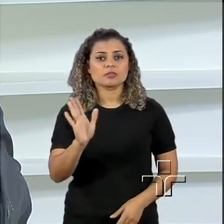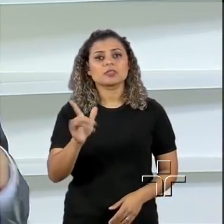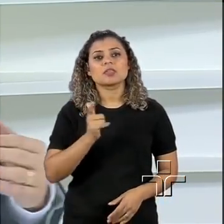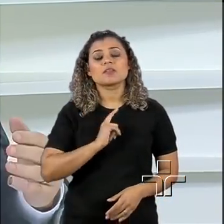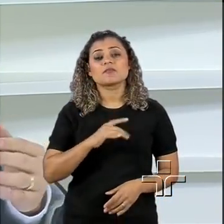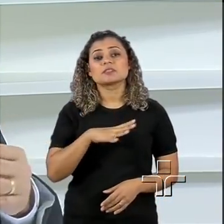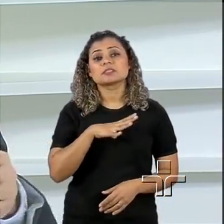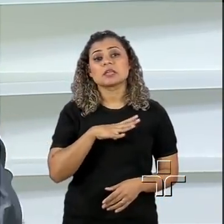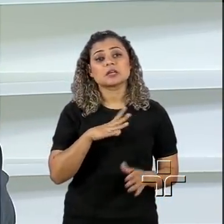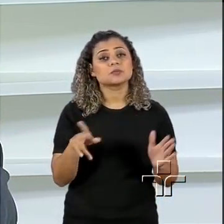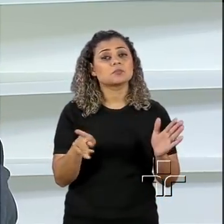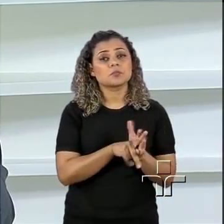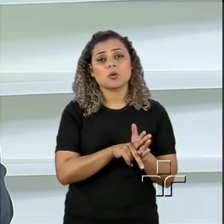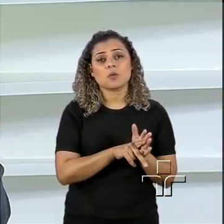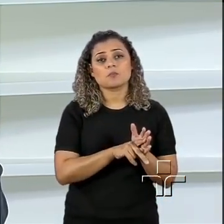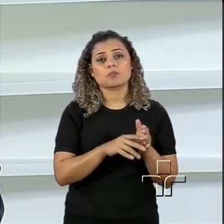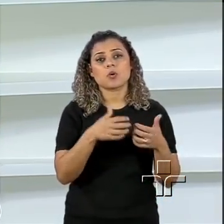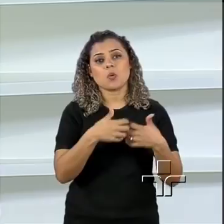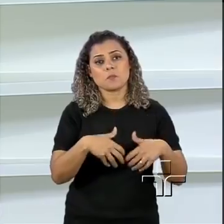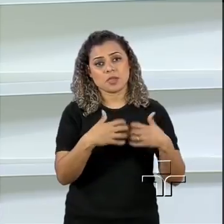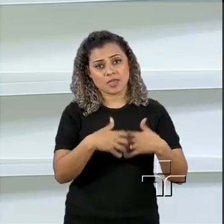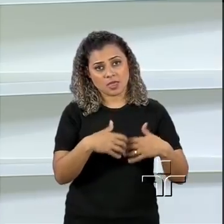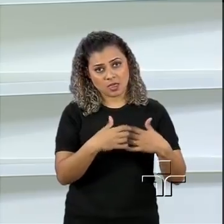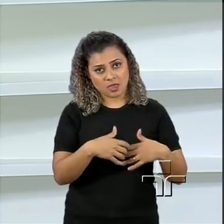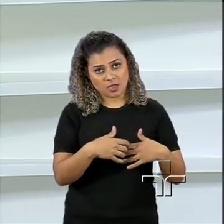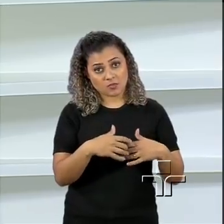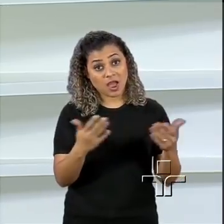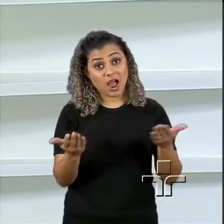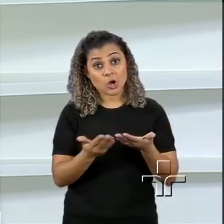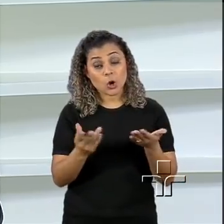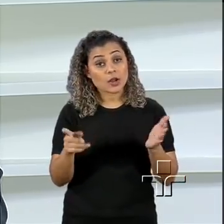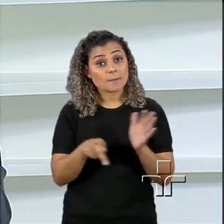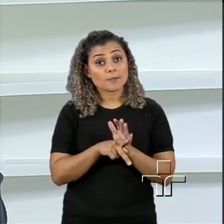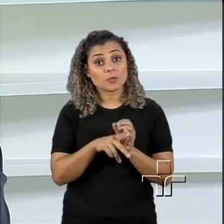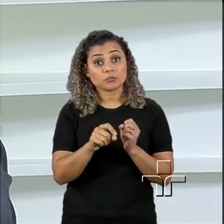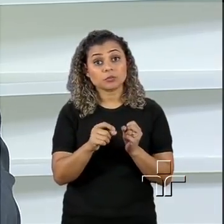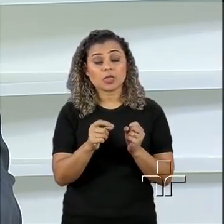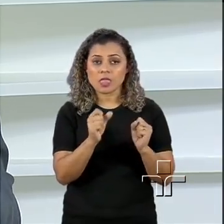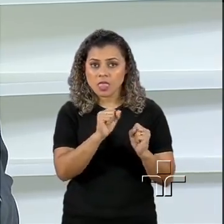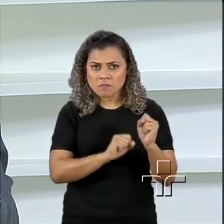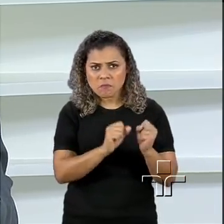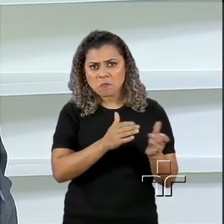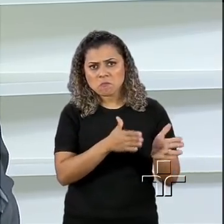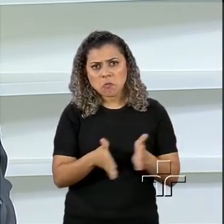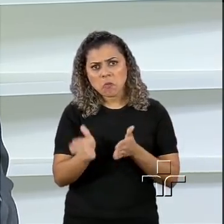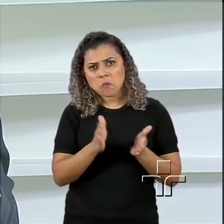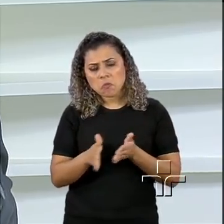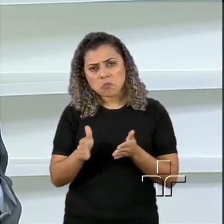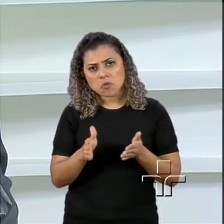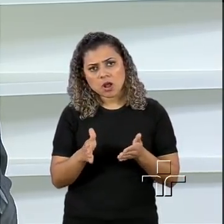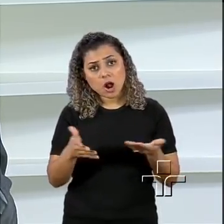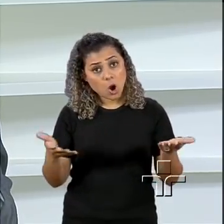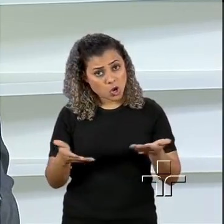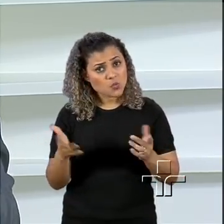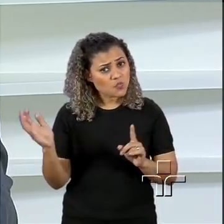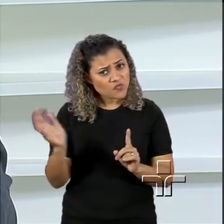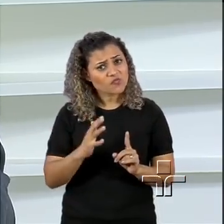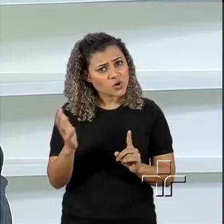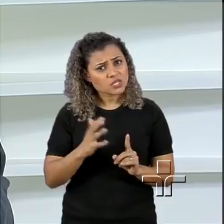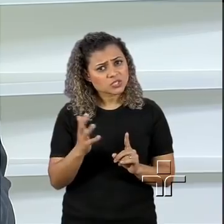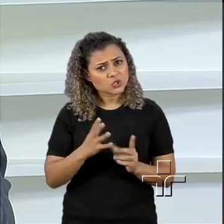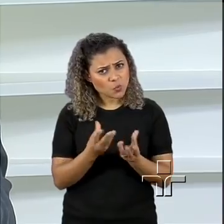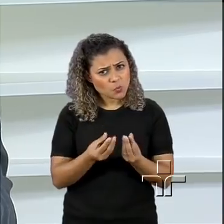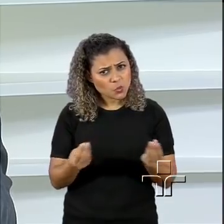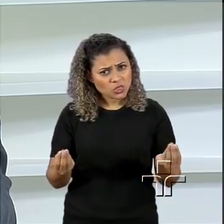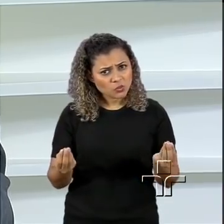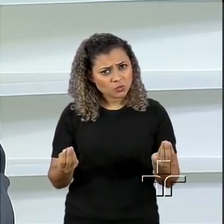de operários. Hoje é principalmente de serviços. Isso causou muito impacto